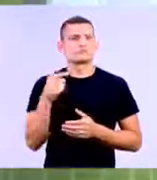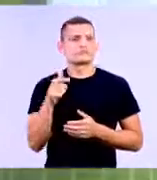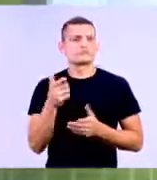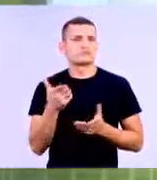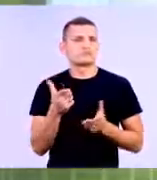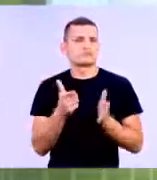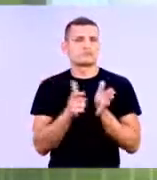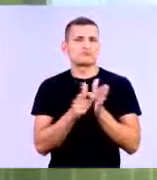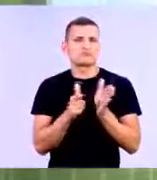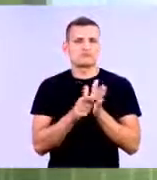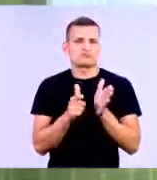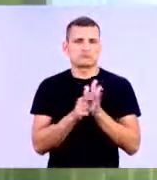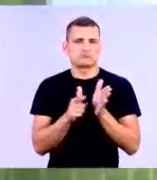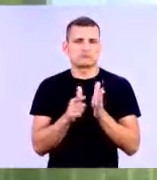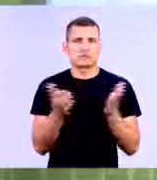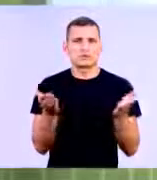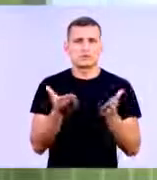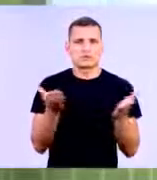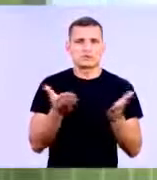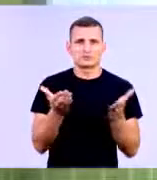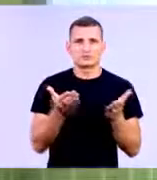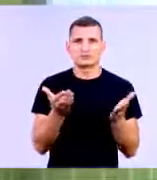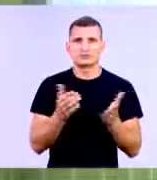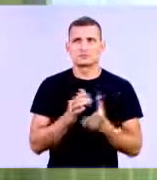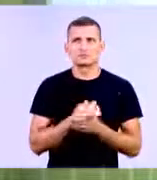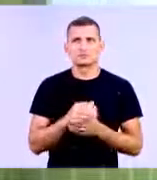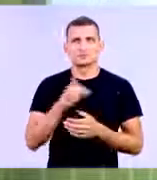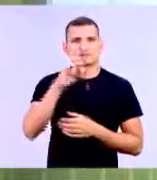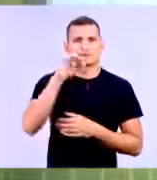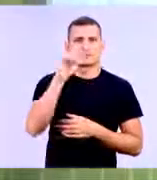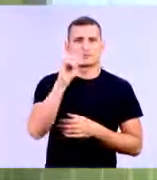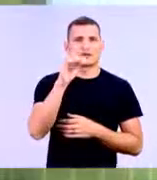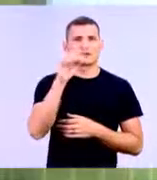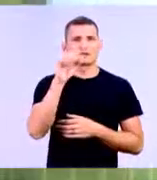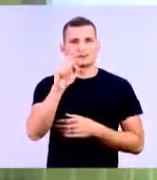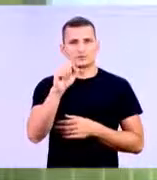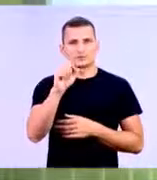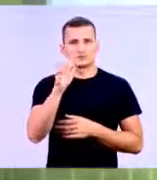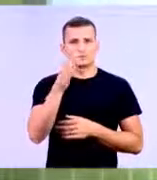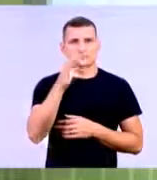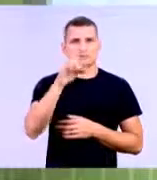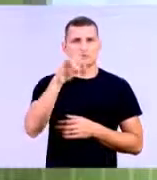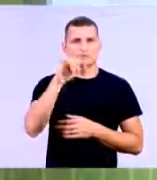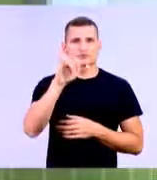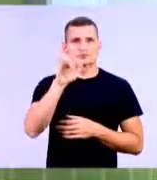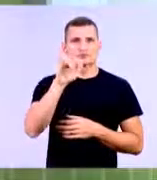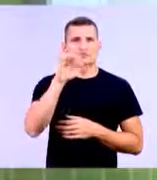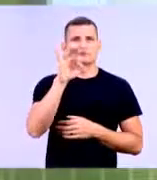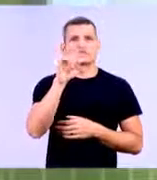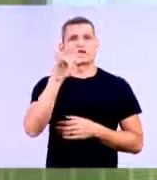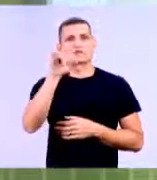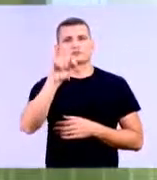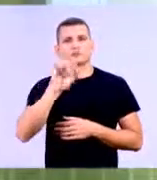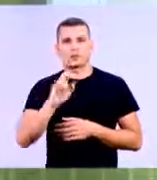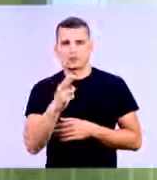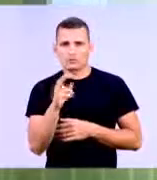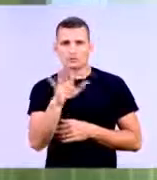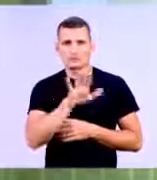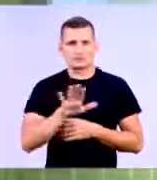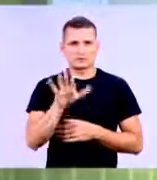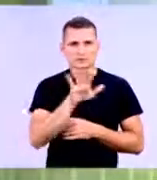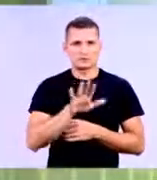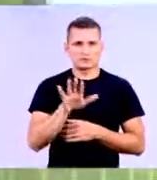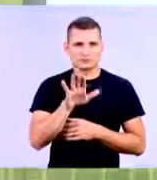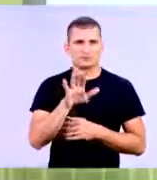papéis. Hoje nós lidamos exatamente com dados digitais, ou eles são virtualizados. E daí é